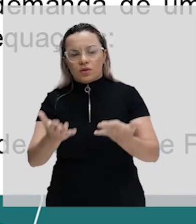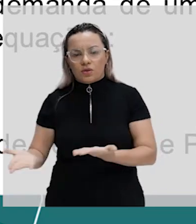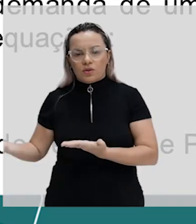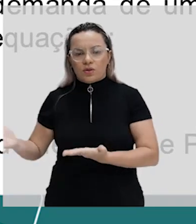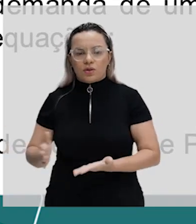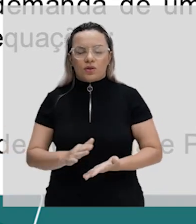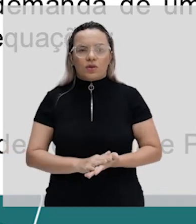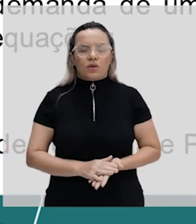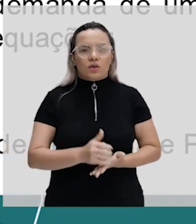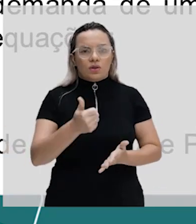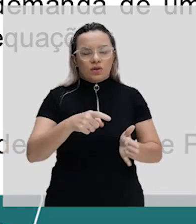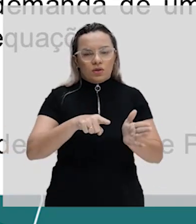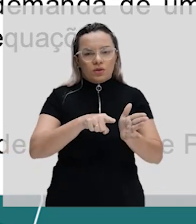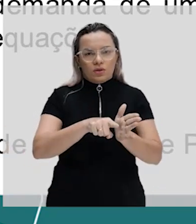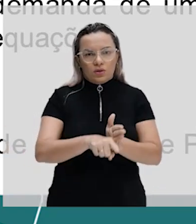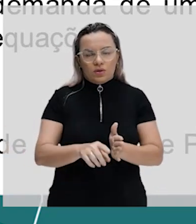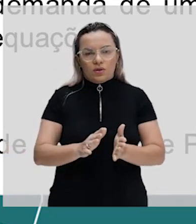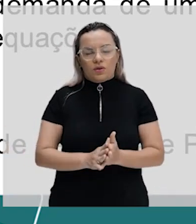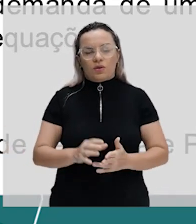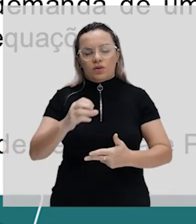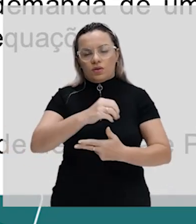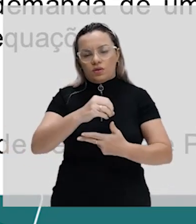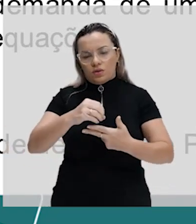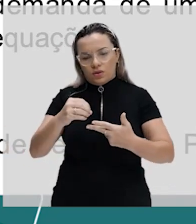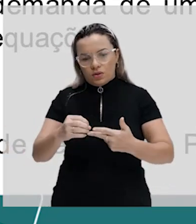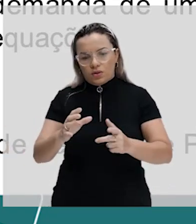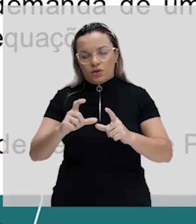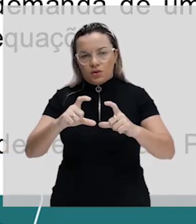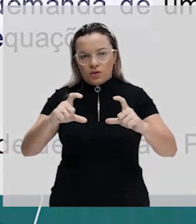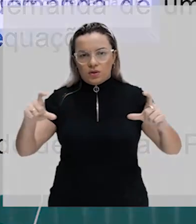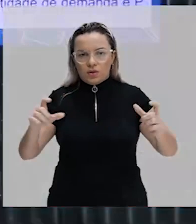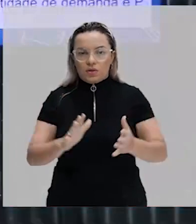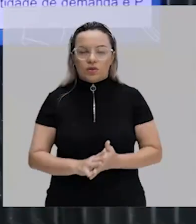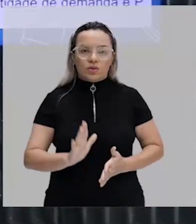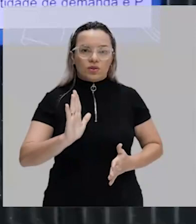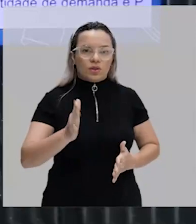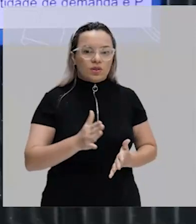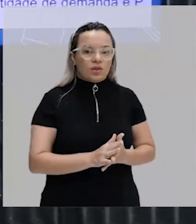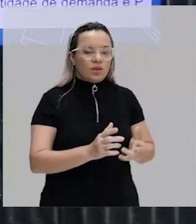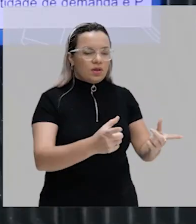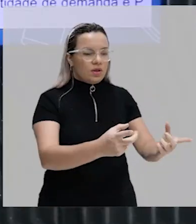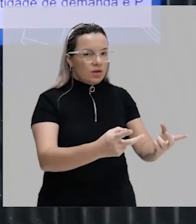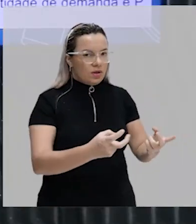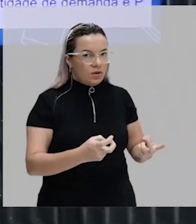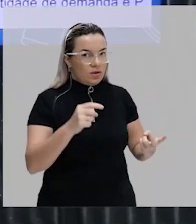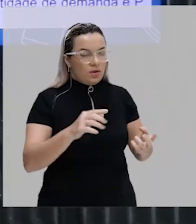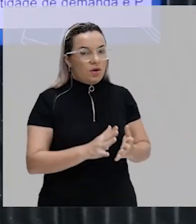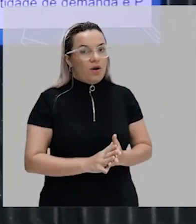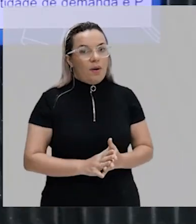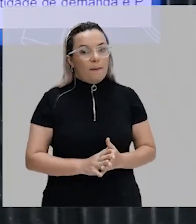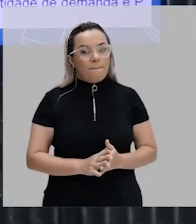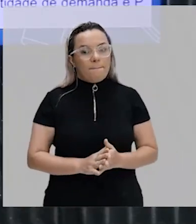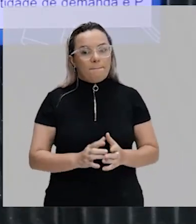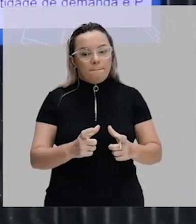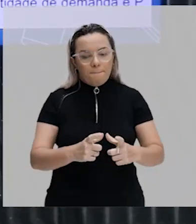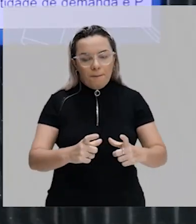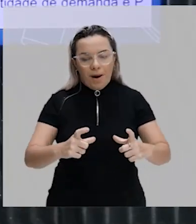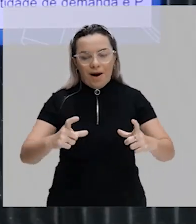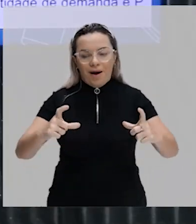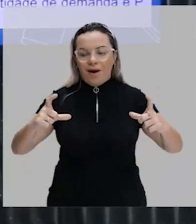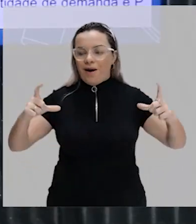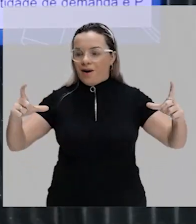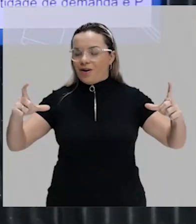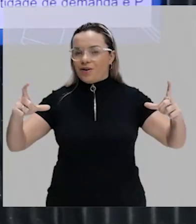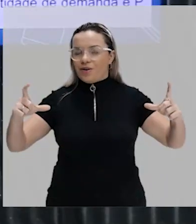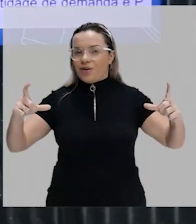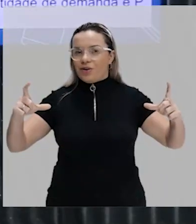de questões do Enem e no formato do Enem, você já está percebendo que o enunciado é um pouquinho maior do que o de costume,